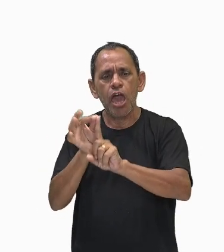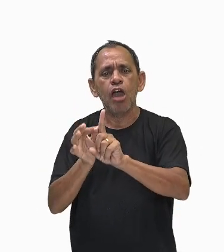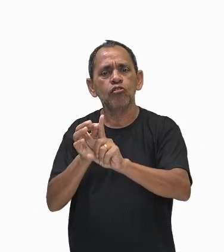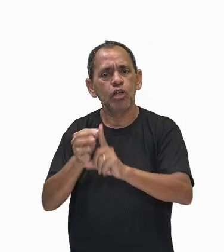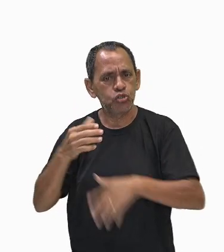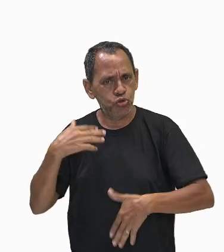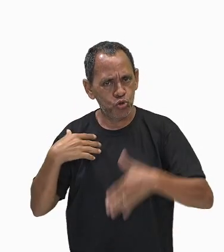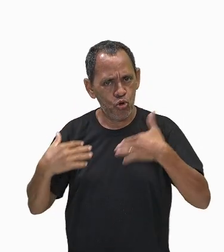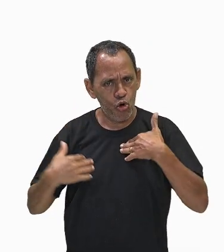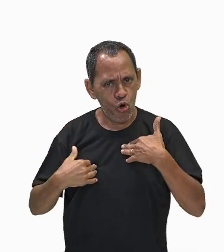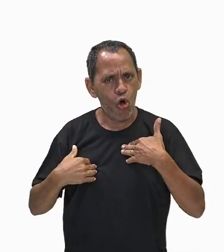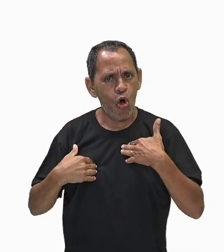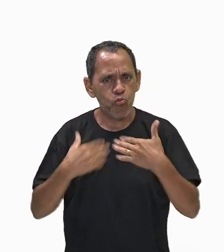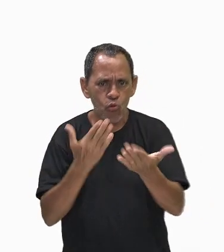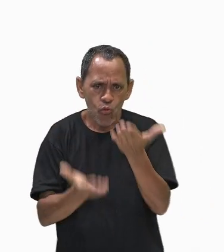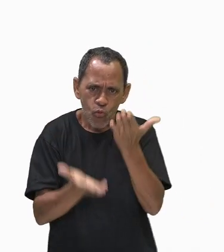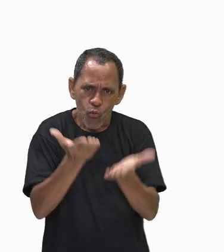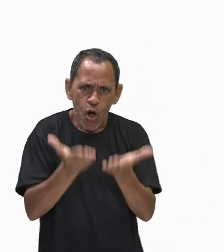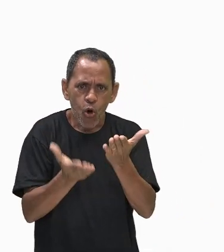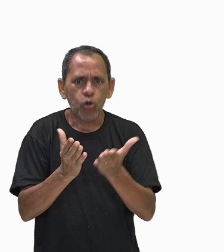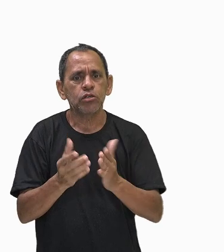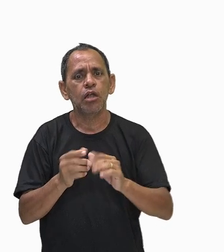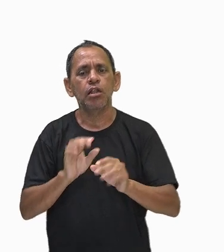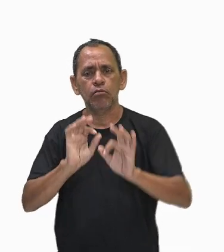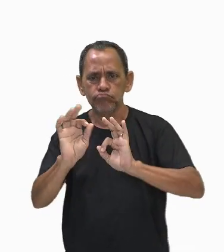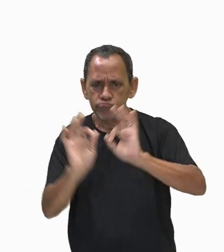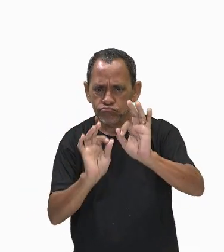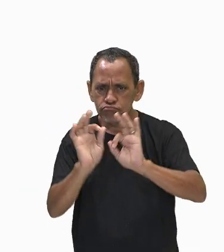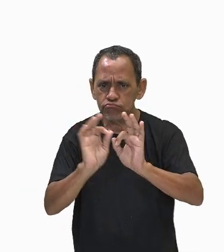uma estabilidade ao corpo